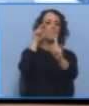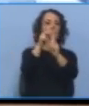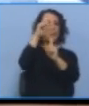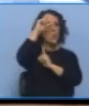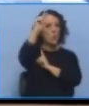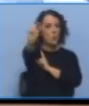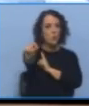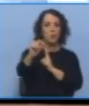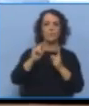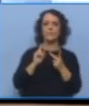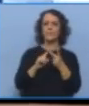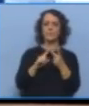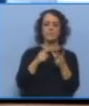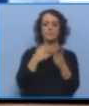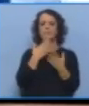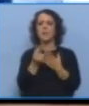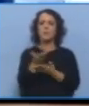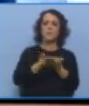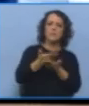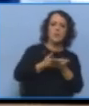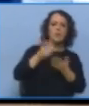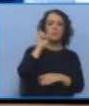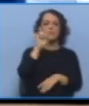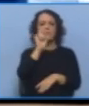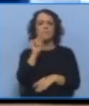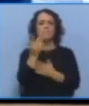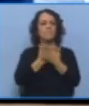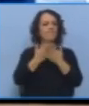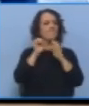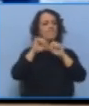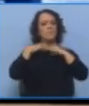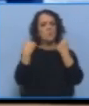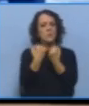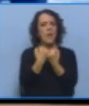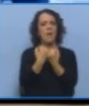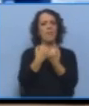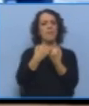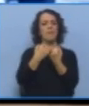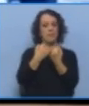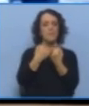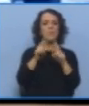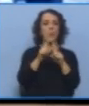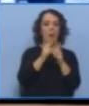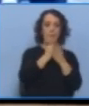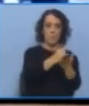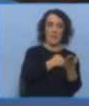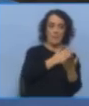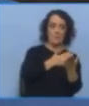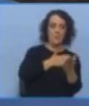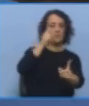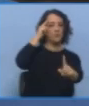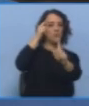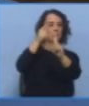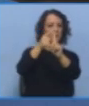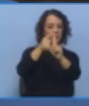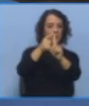criar valor económico, social, ecológico e tratar a empresa como um meio para atingir um fim maior e superior,